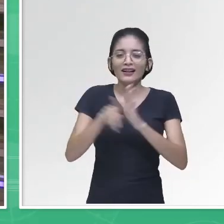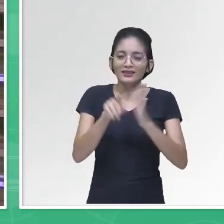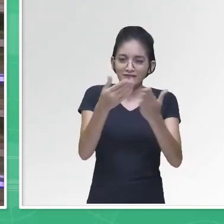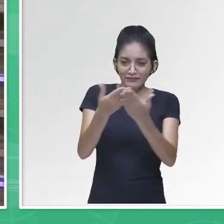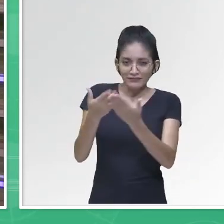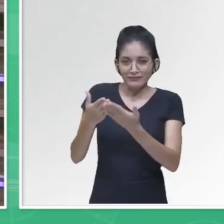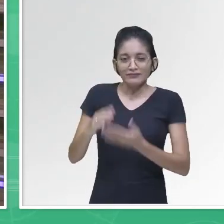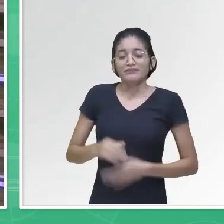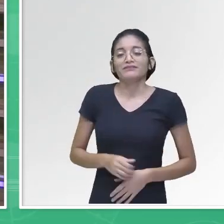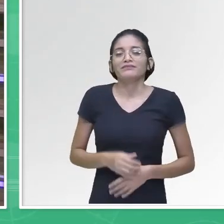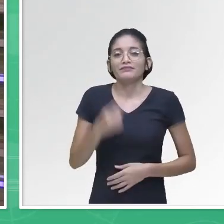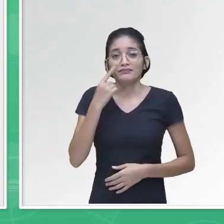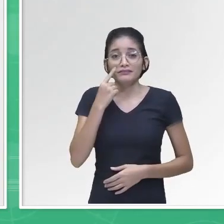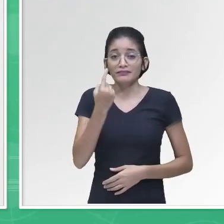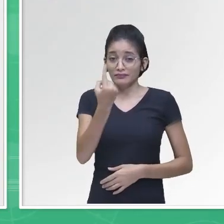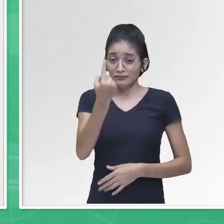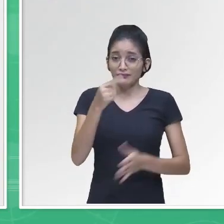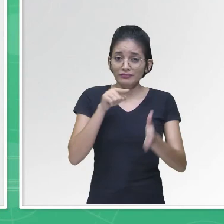lá para a primeira questão?